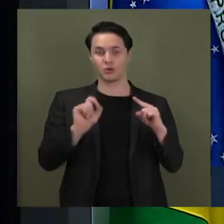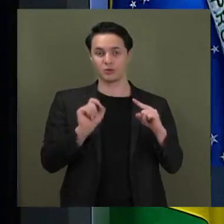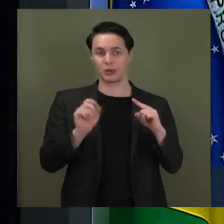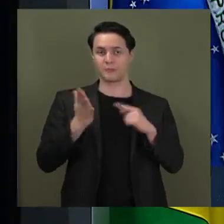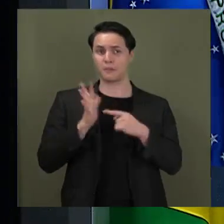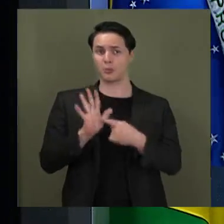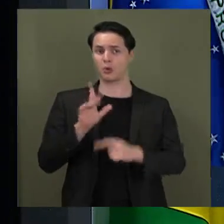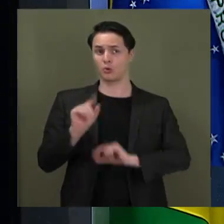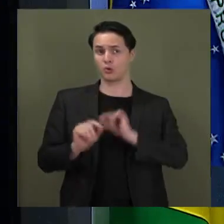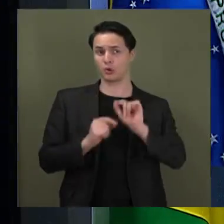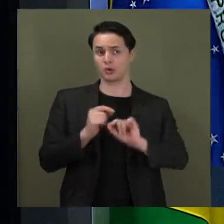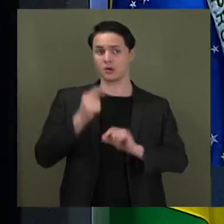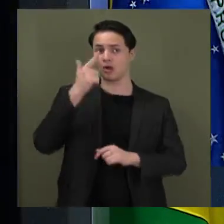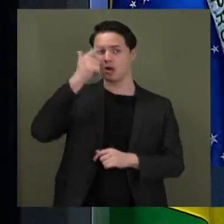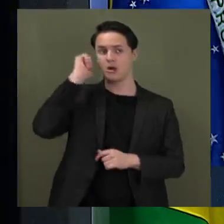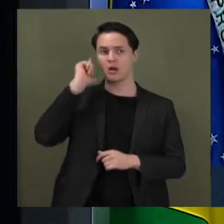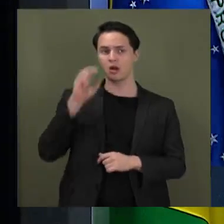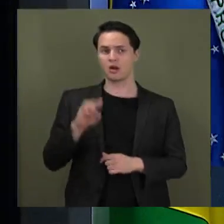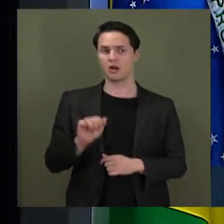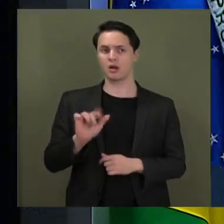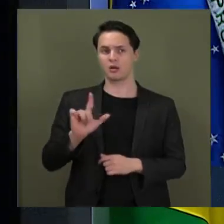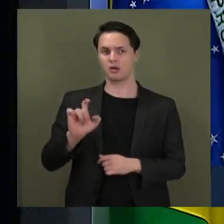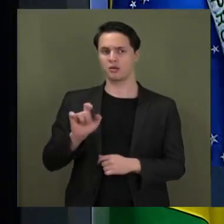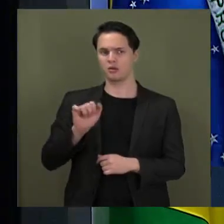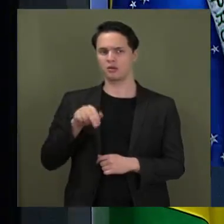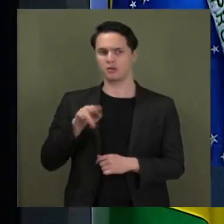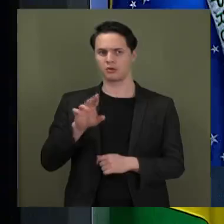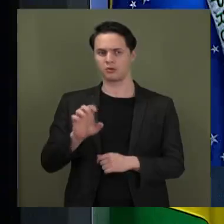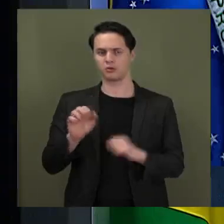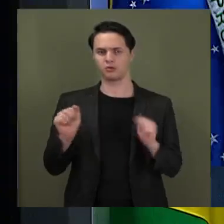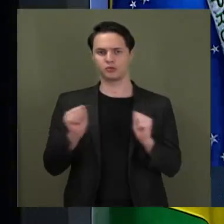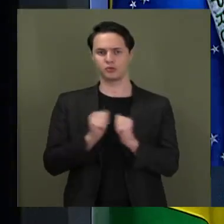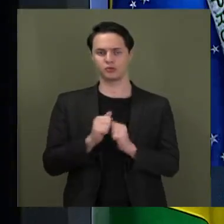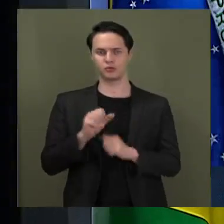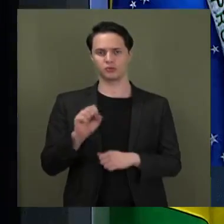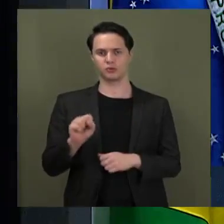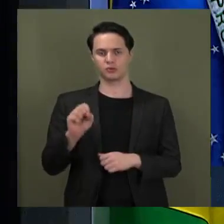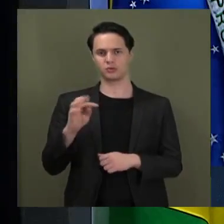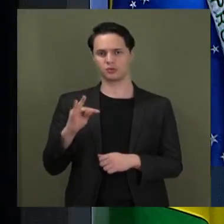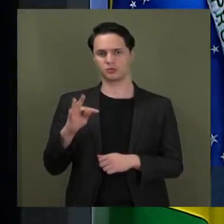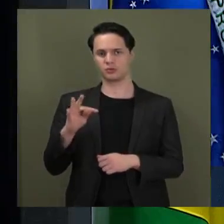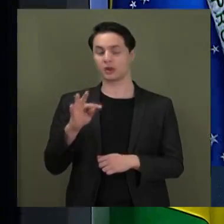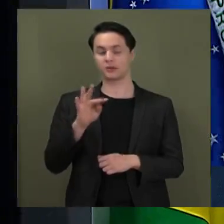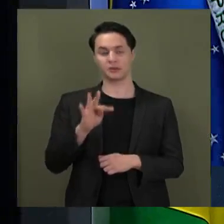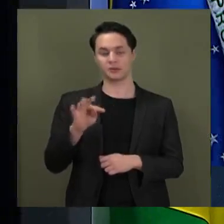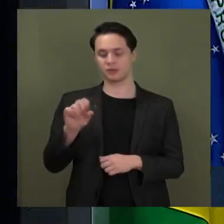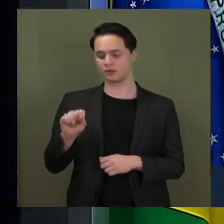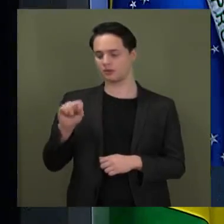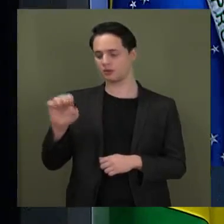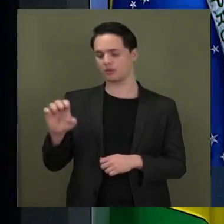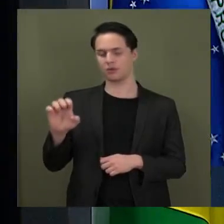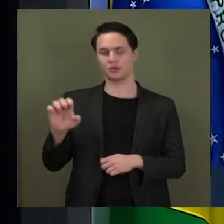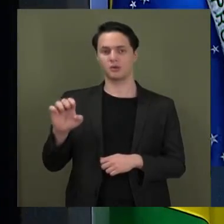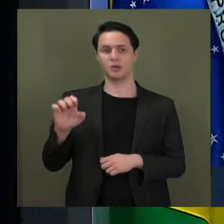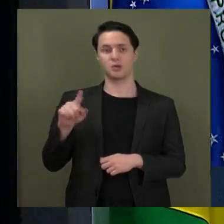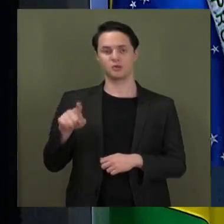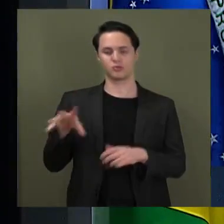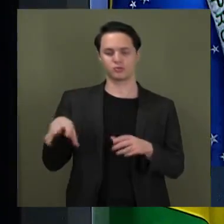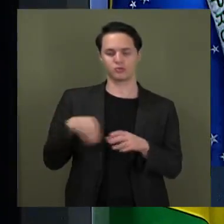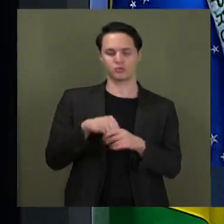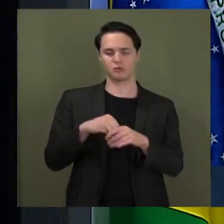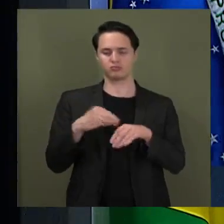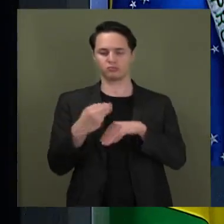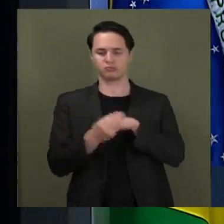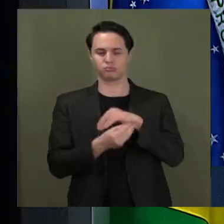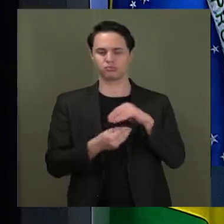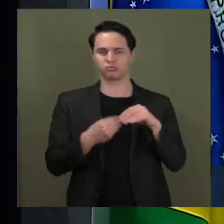que Moraes e o Tribunal Superior Eleitoral, que ele controla, estavam envolvidos